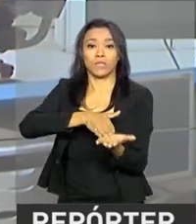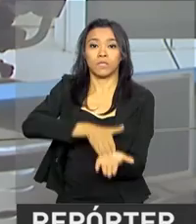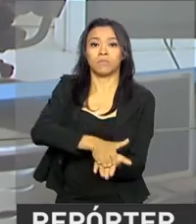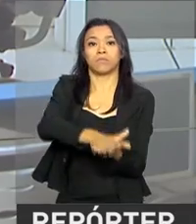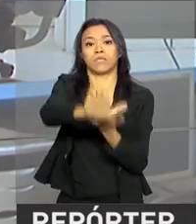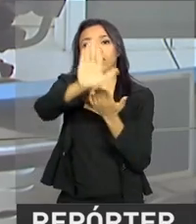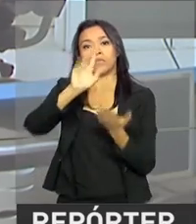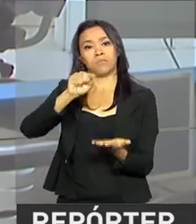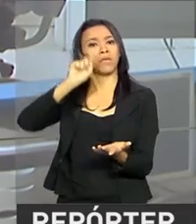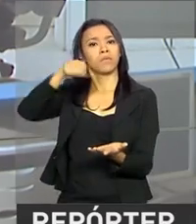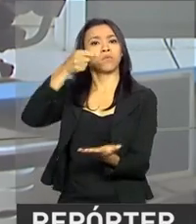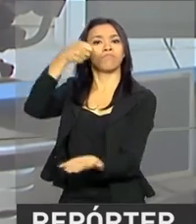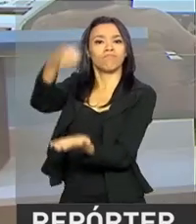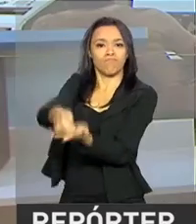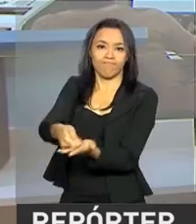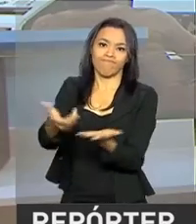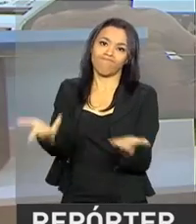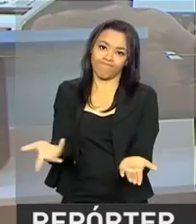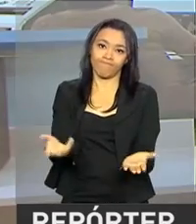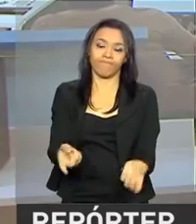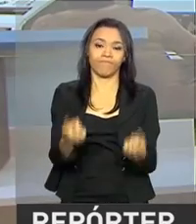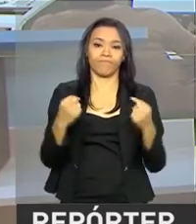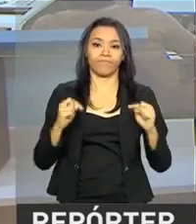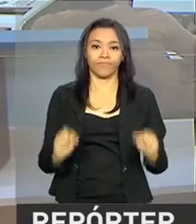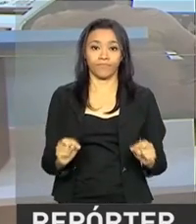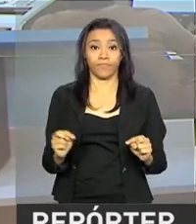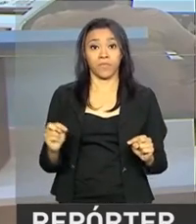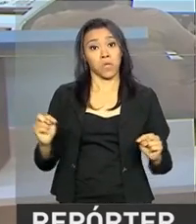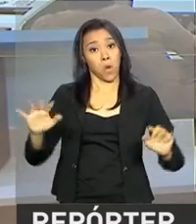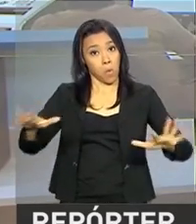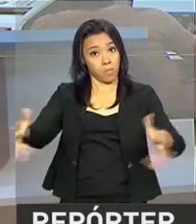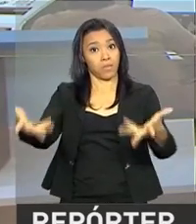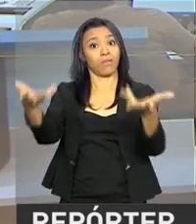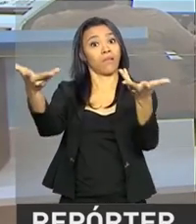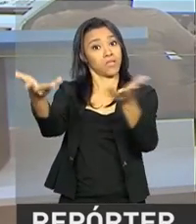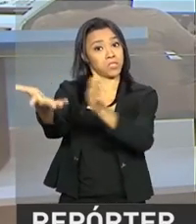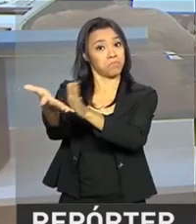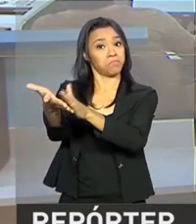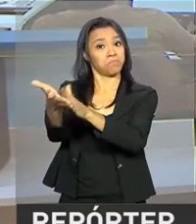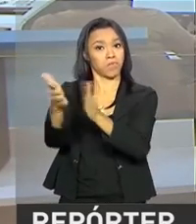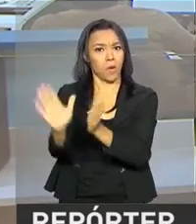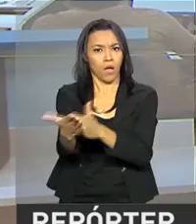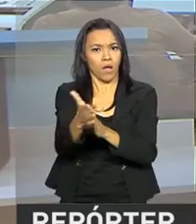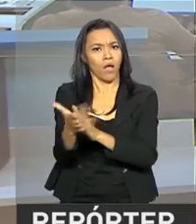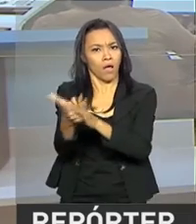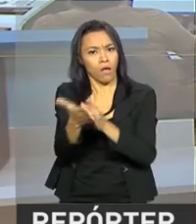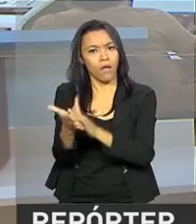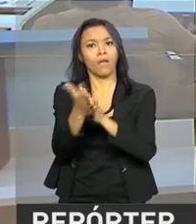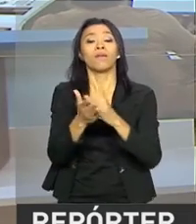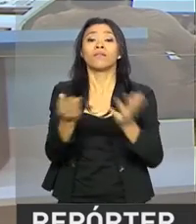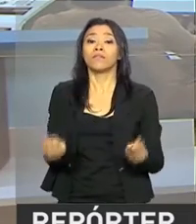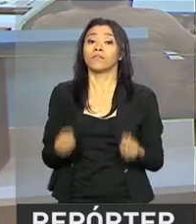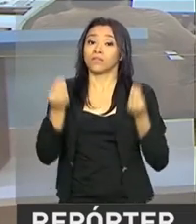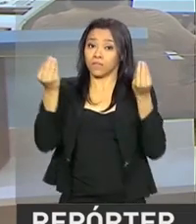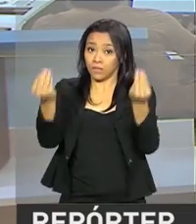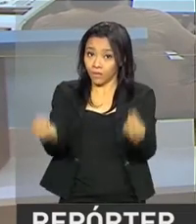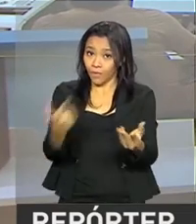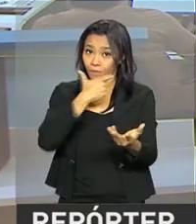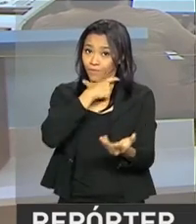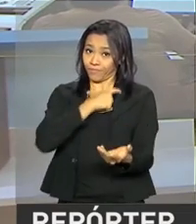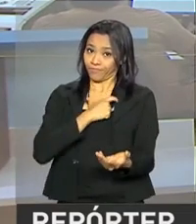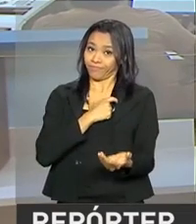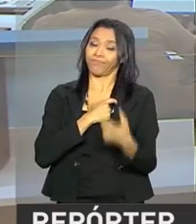para fazer o pagamento com homenagem ao samba o governo entregou o dem do mérito cultural a